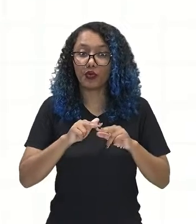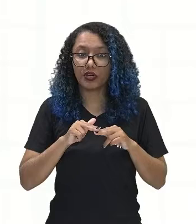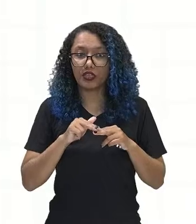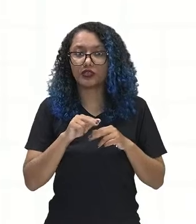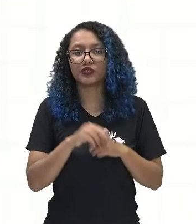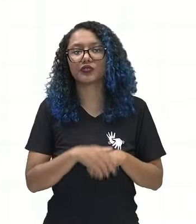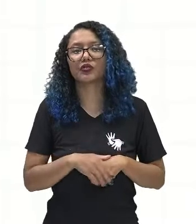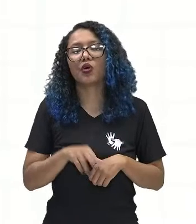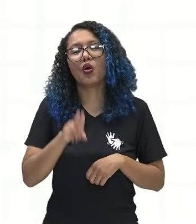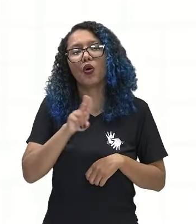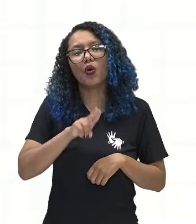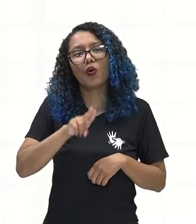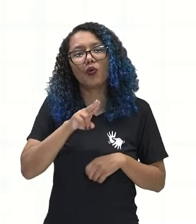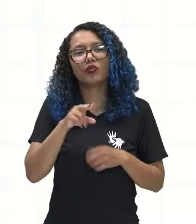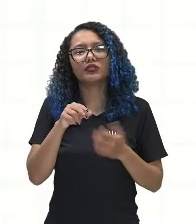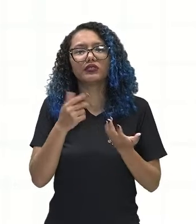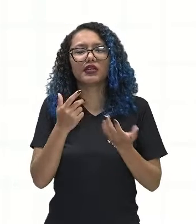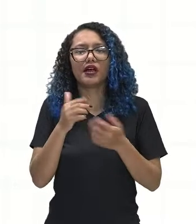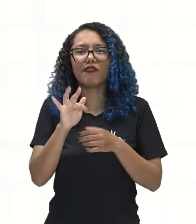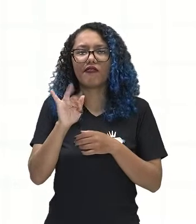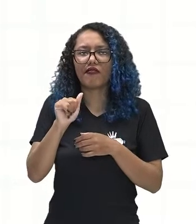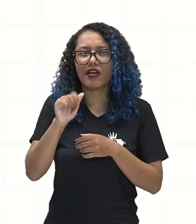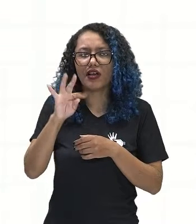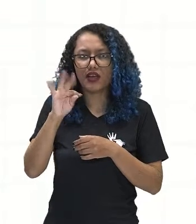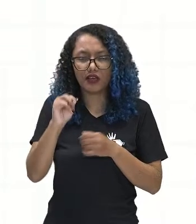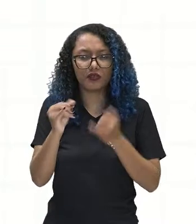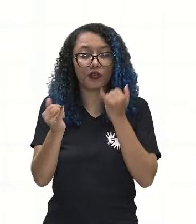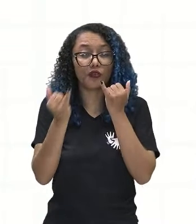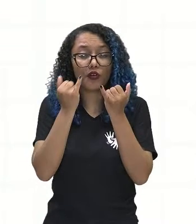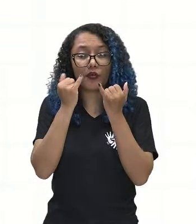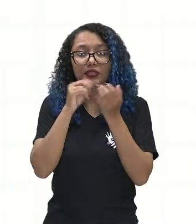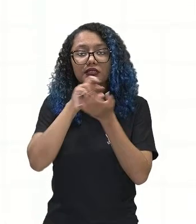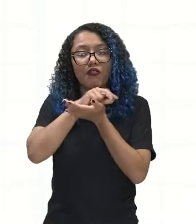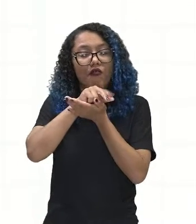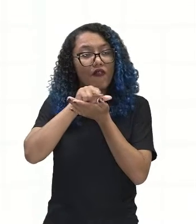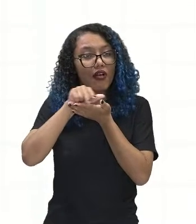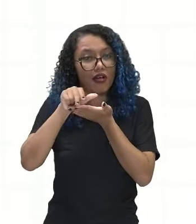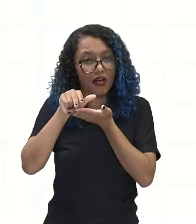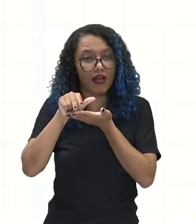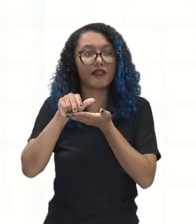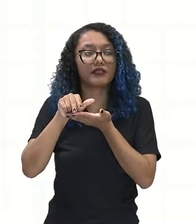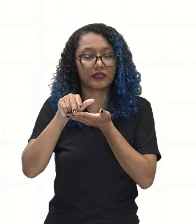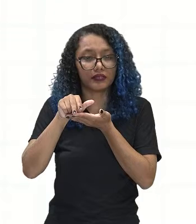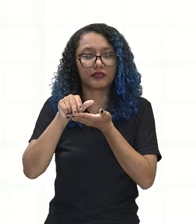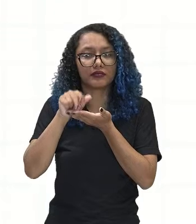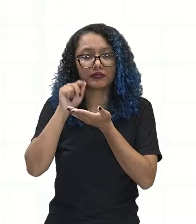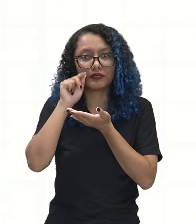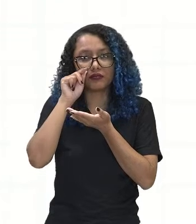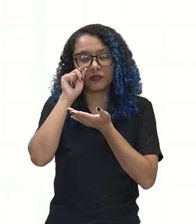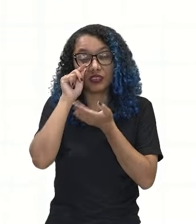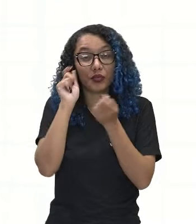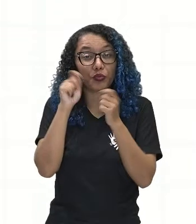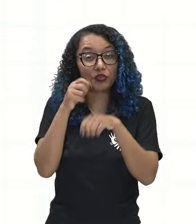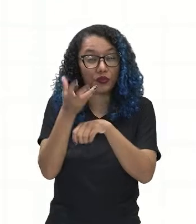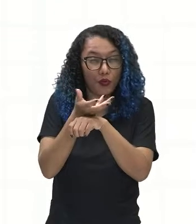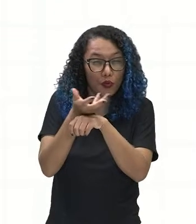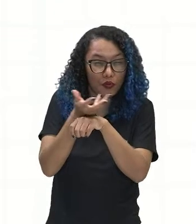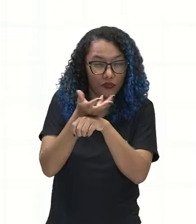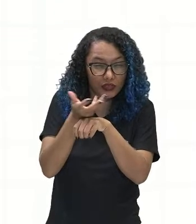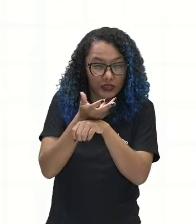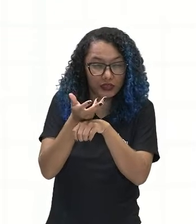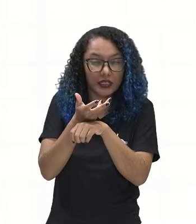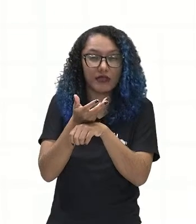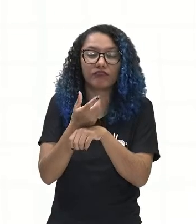De fatos, de informações, para conseguir obter, né, essa adesão utilizando a razão. Vão utilizar